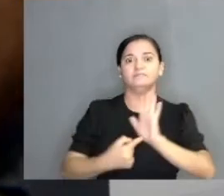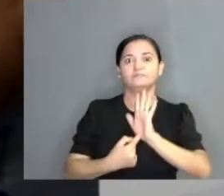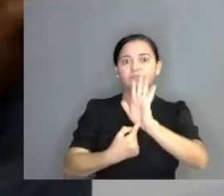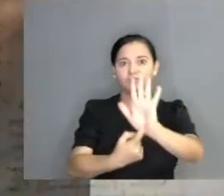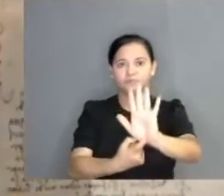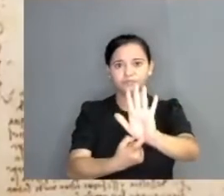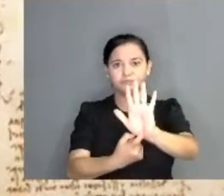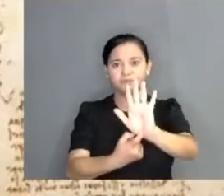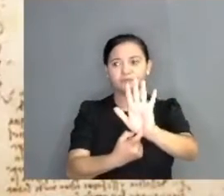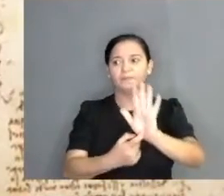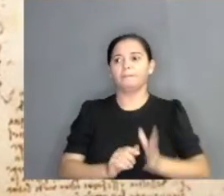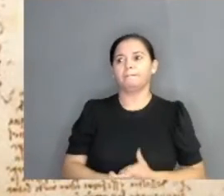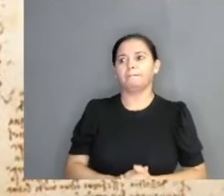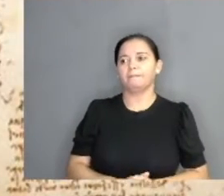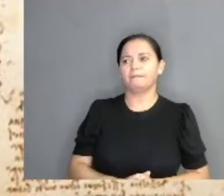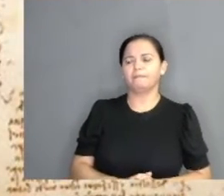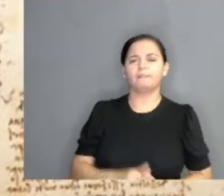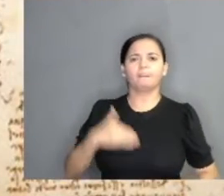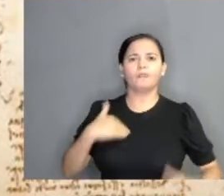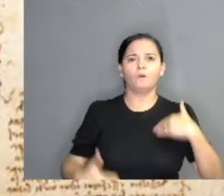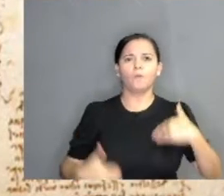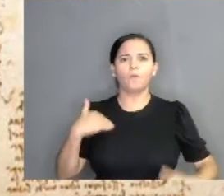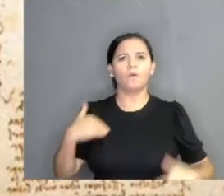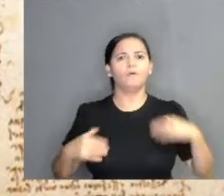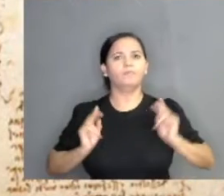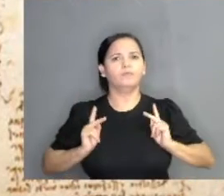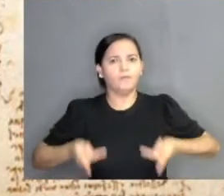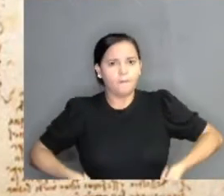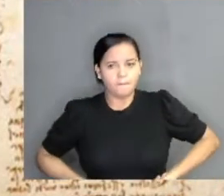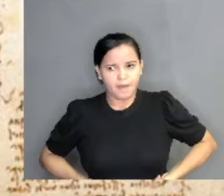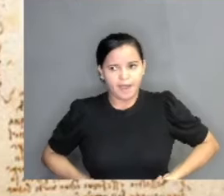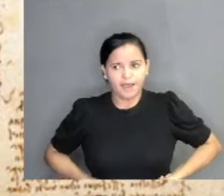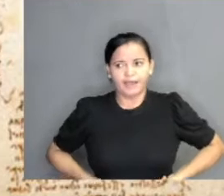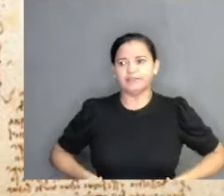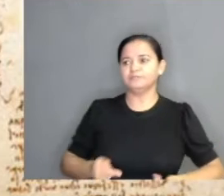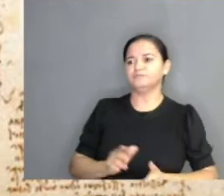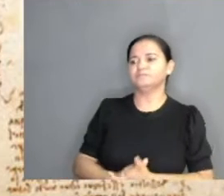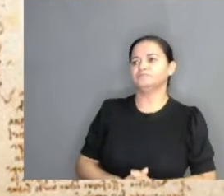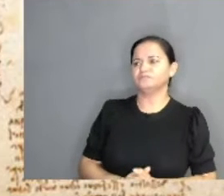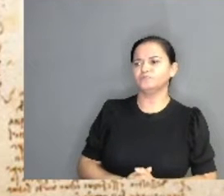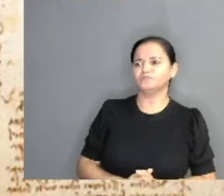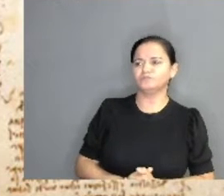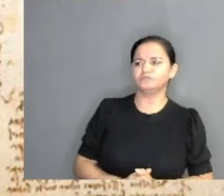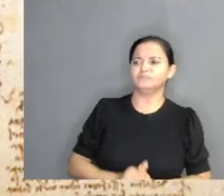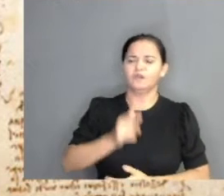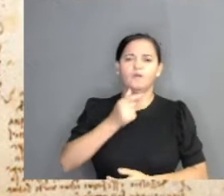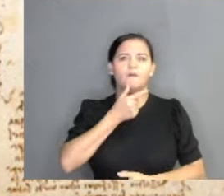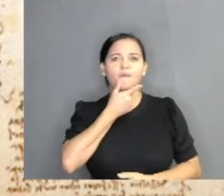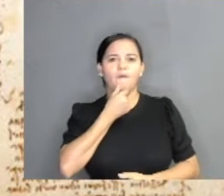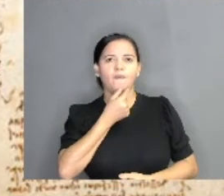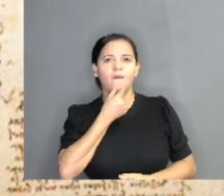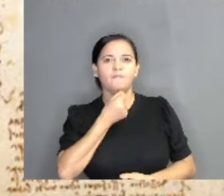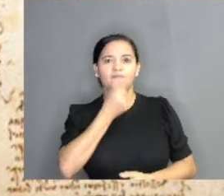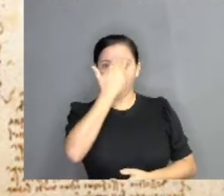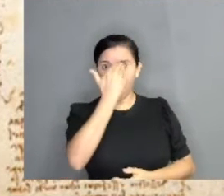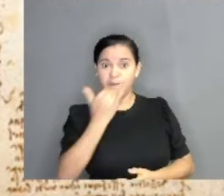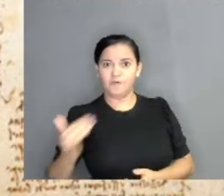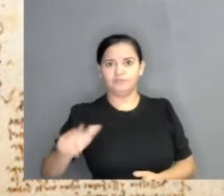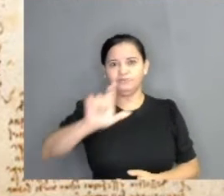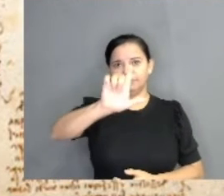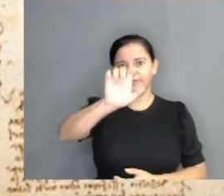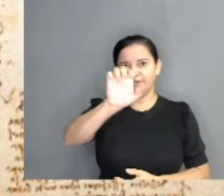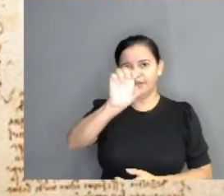traços, né, do corpo humano elaborado por Leonardo da Vinci. Isso é só um dentre